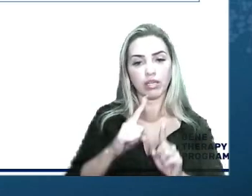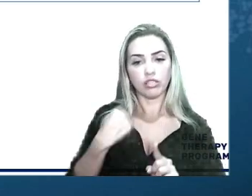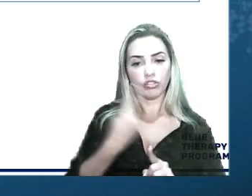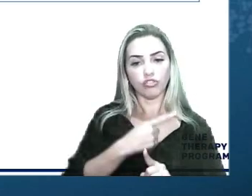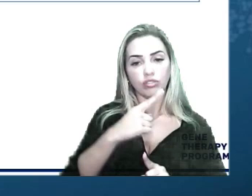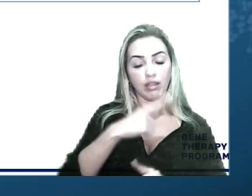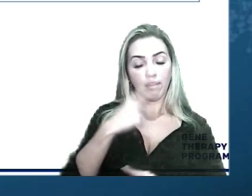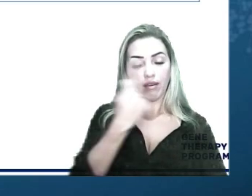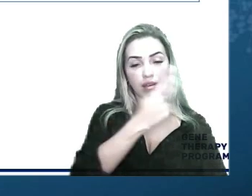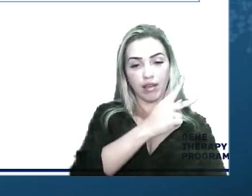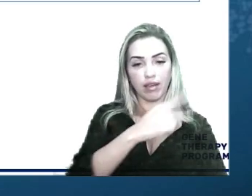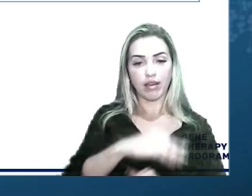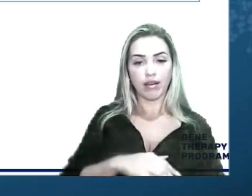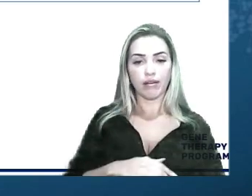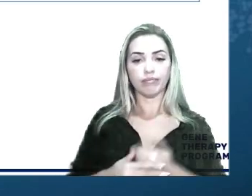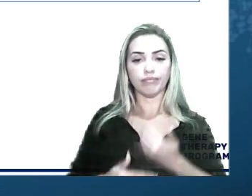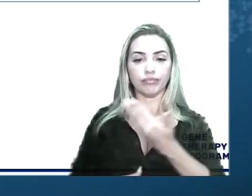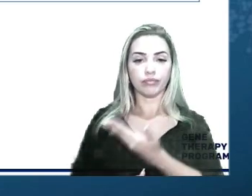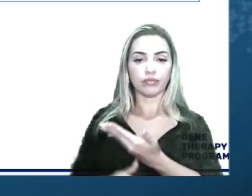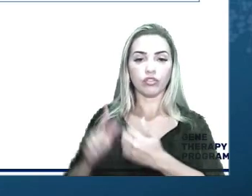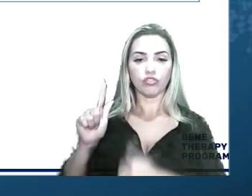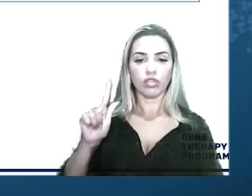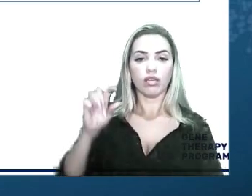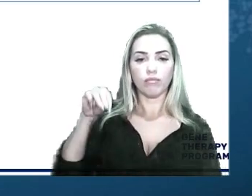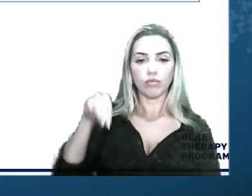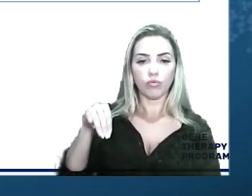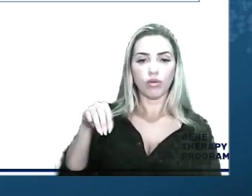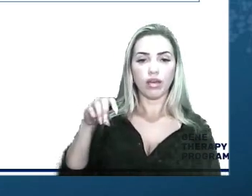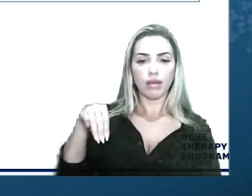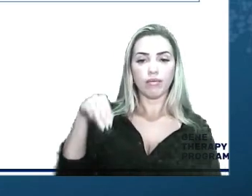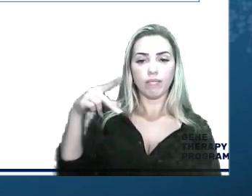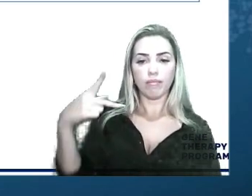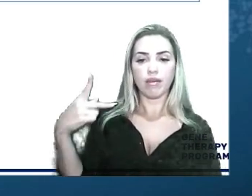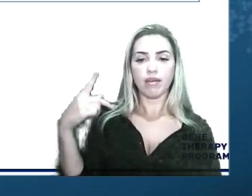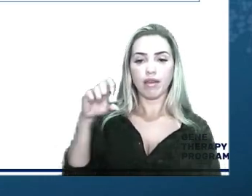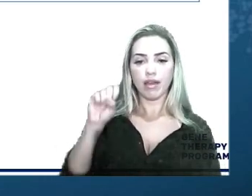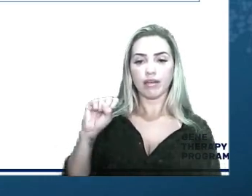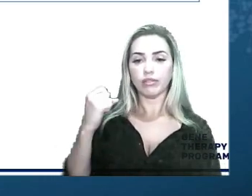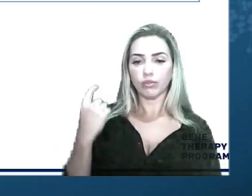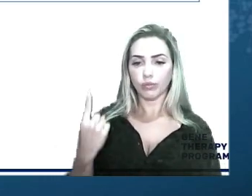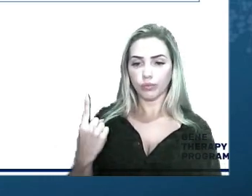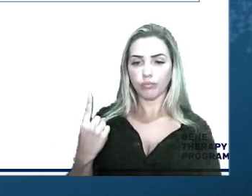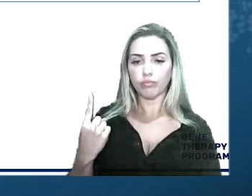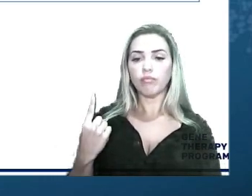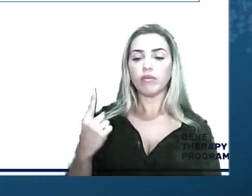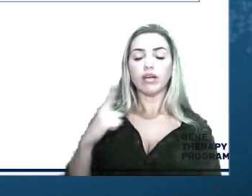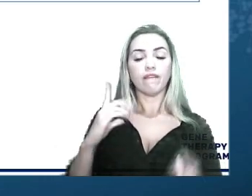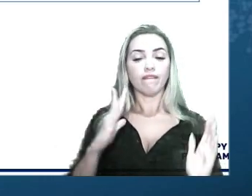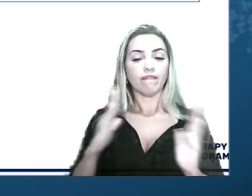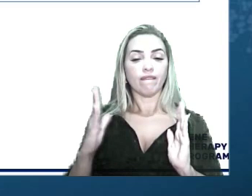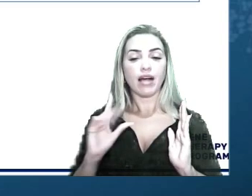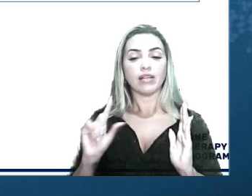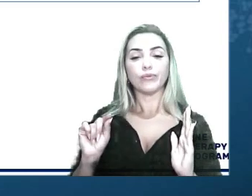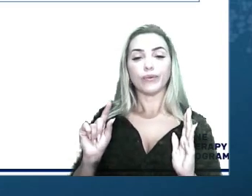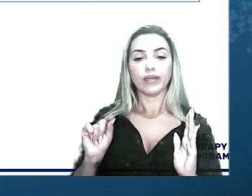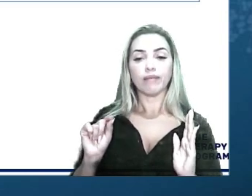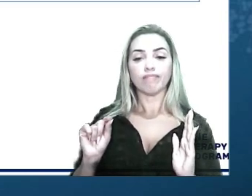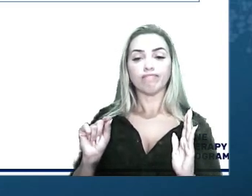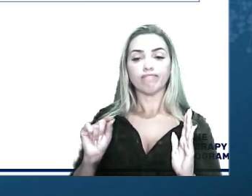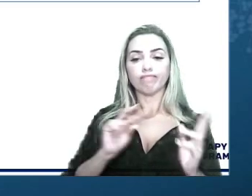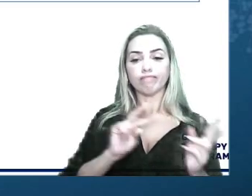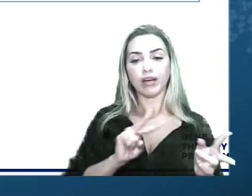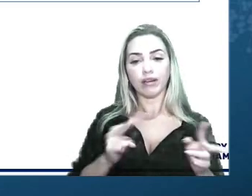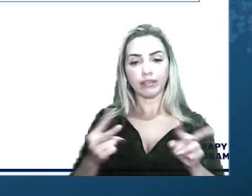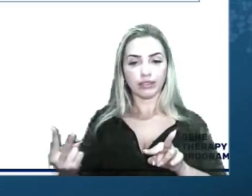está GM1 e MPS1, que estão entrando numa fase de